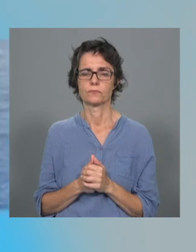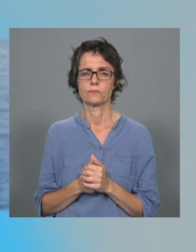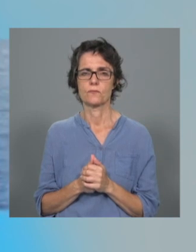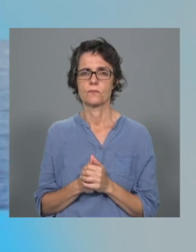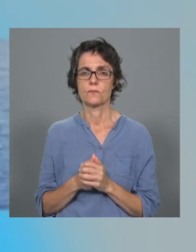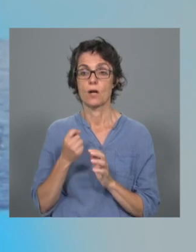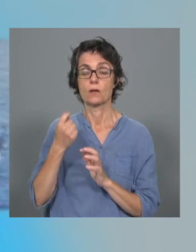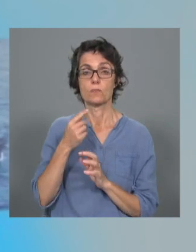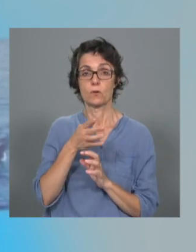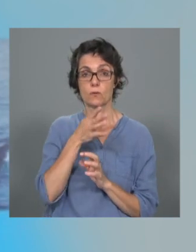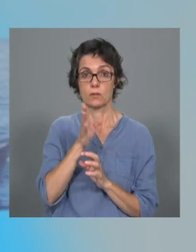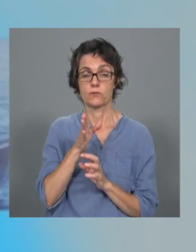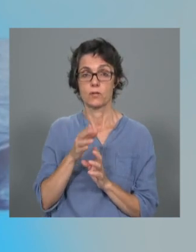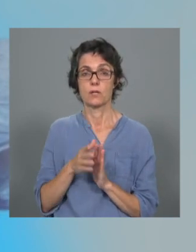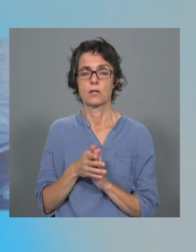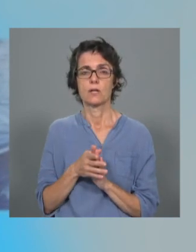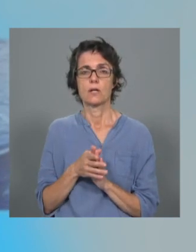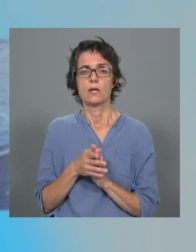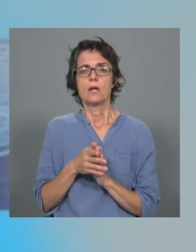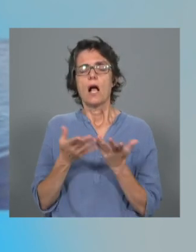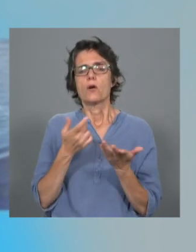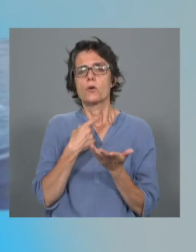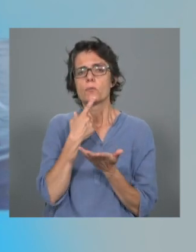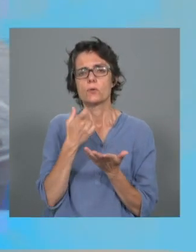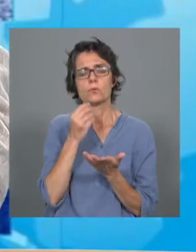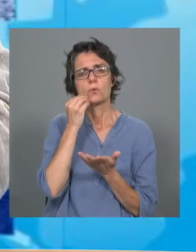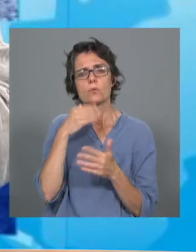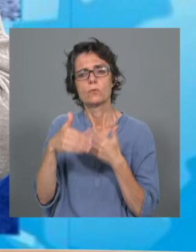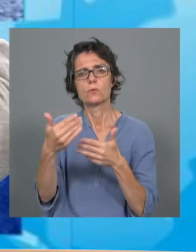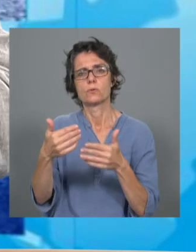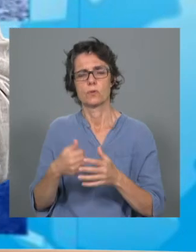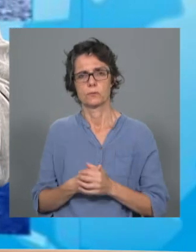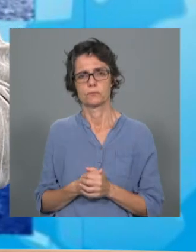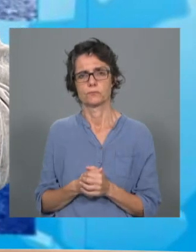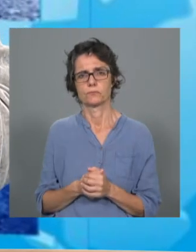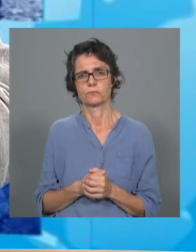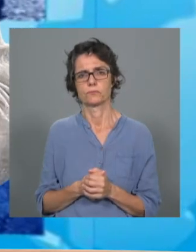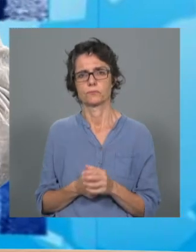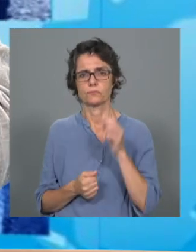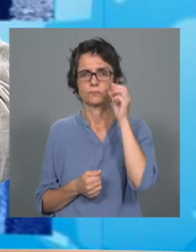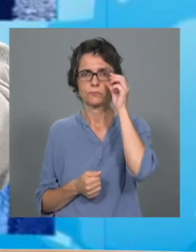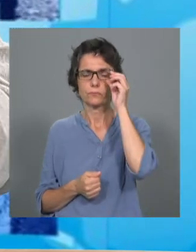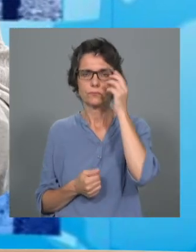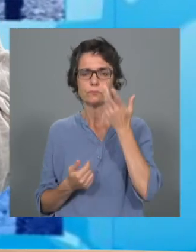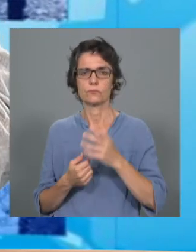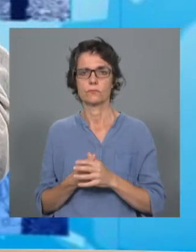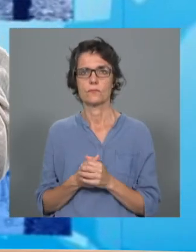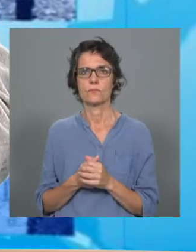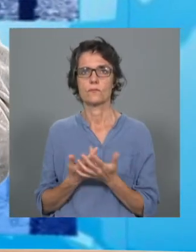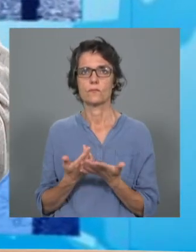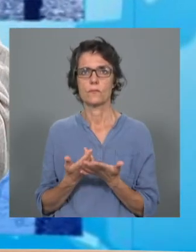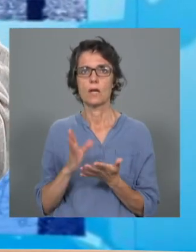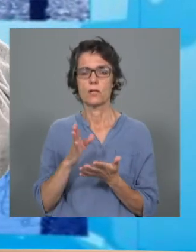mas como é que podemos esperar agora a continuidade deste pontificado? Há uma coisa muito imediata, que é, as pessoas, também isso foi dito na